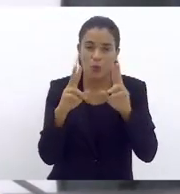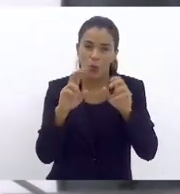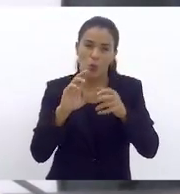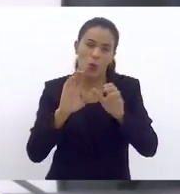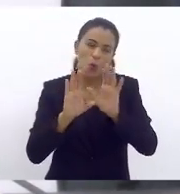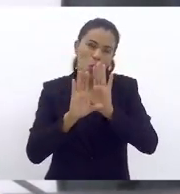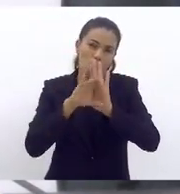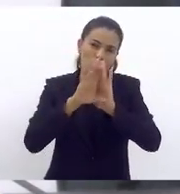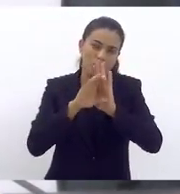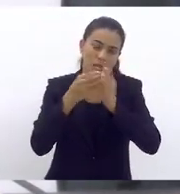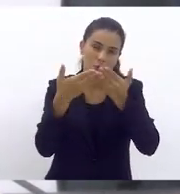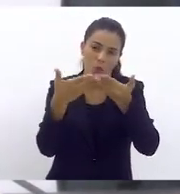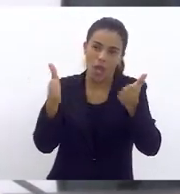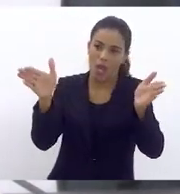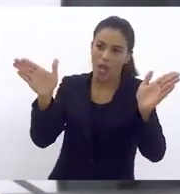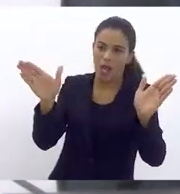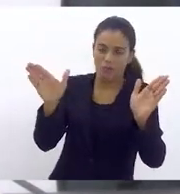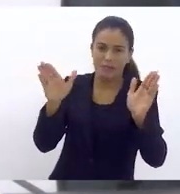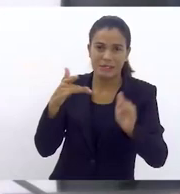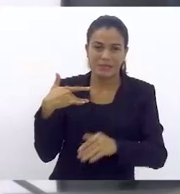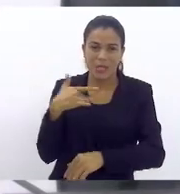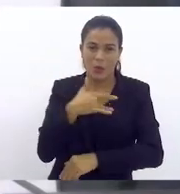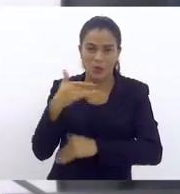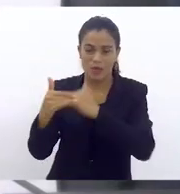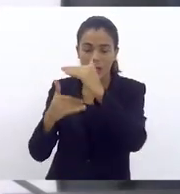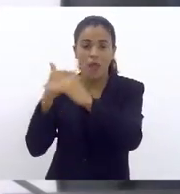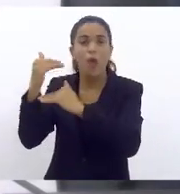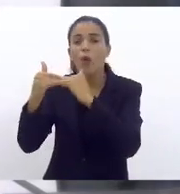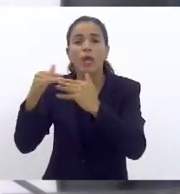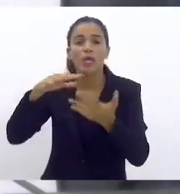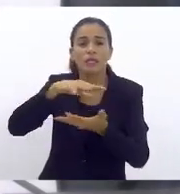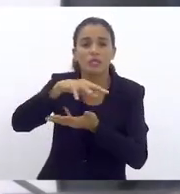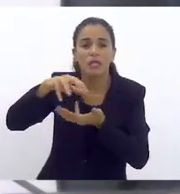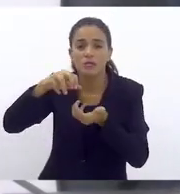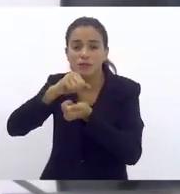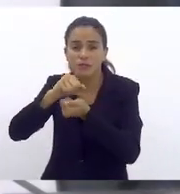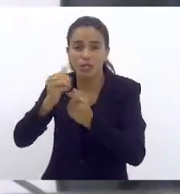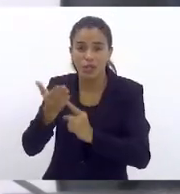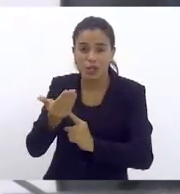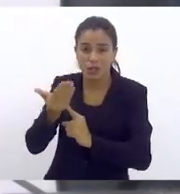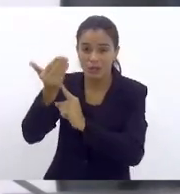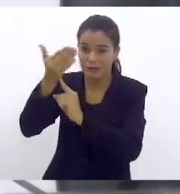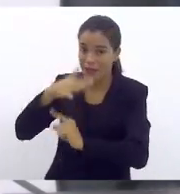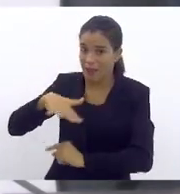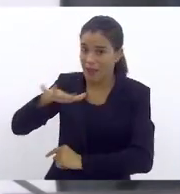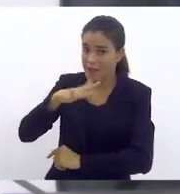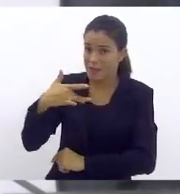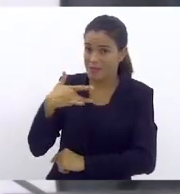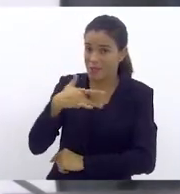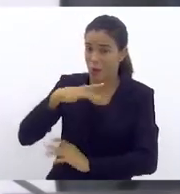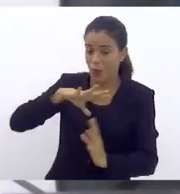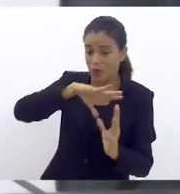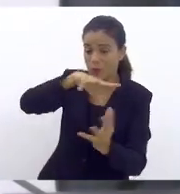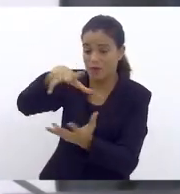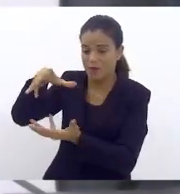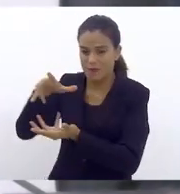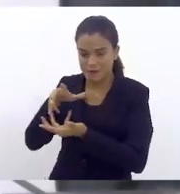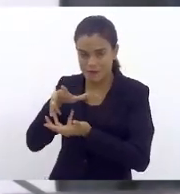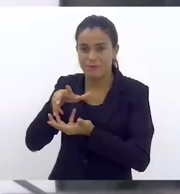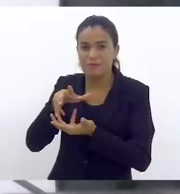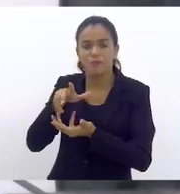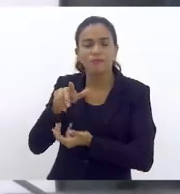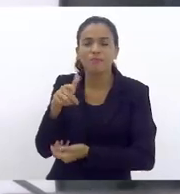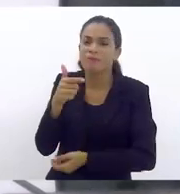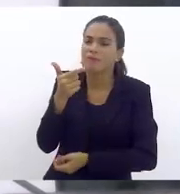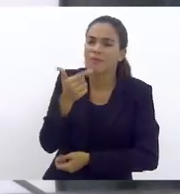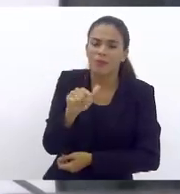mais abrangente das relações entre saúde e desenvolvimento é o da sustentabilidade tecnológica da Saúde Universal não